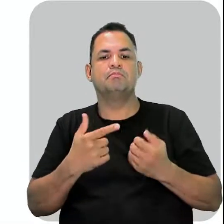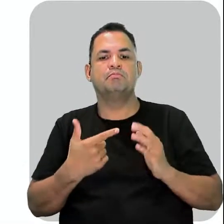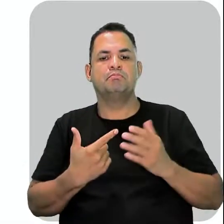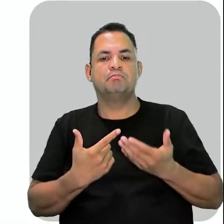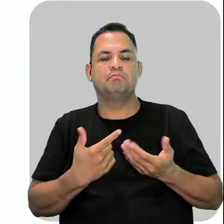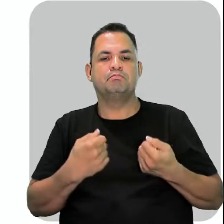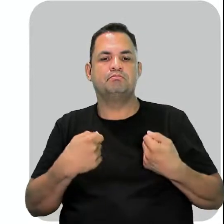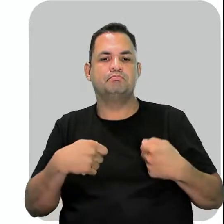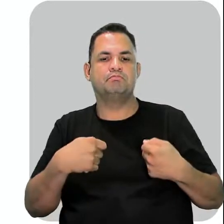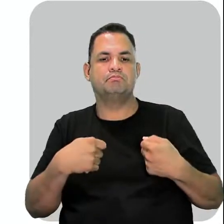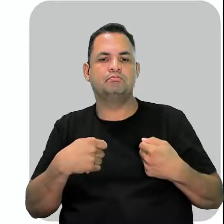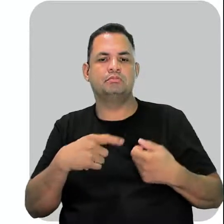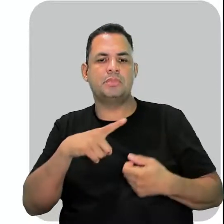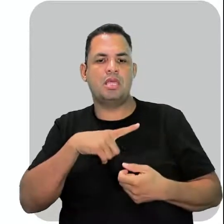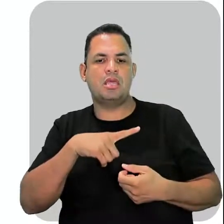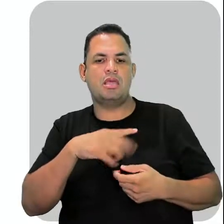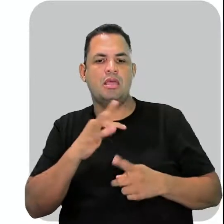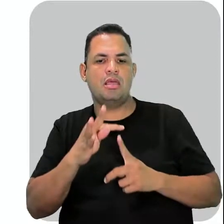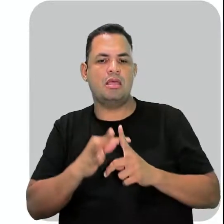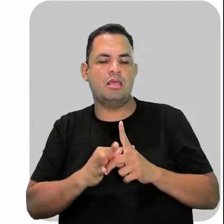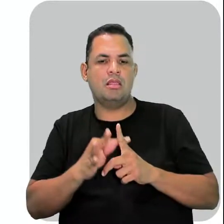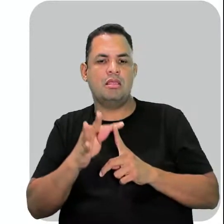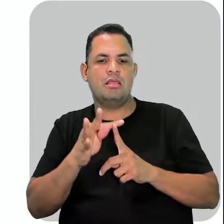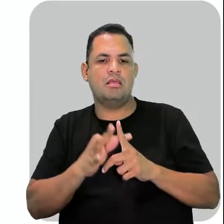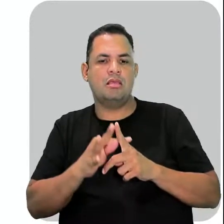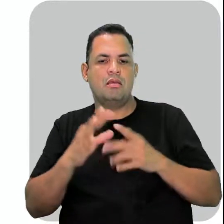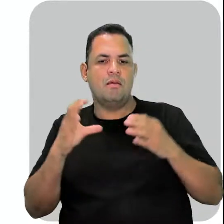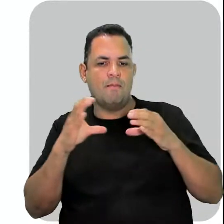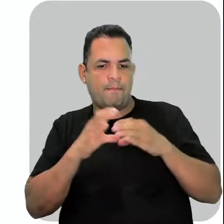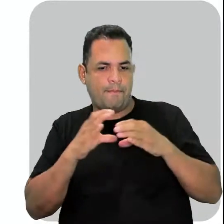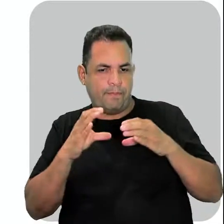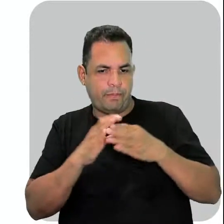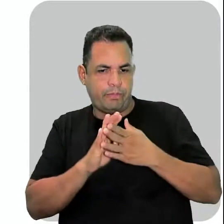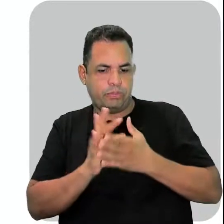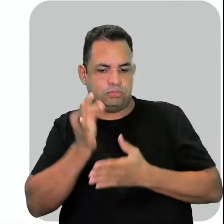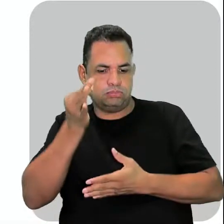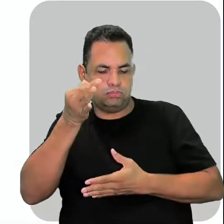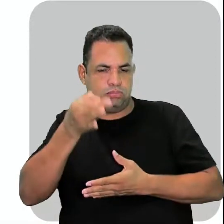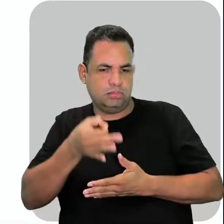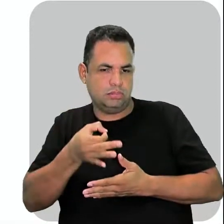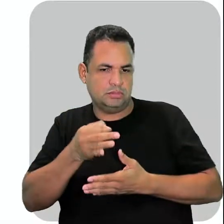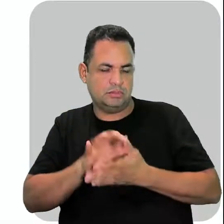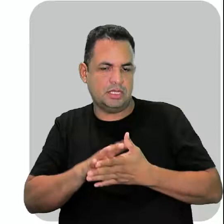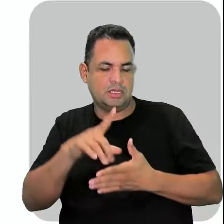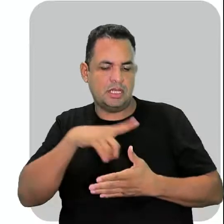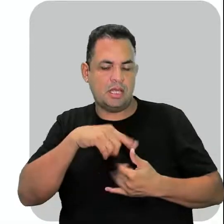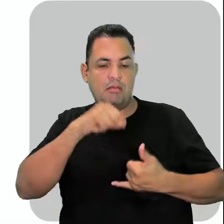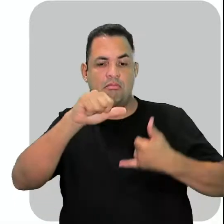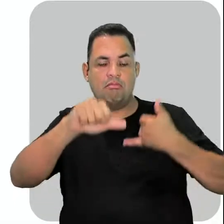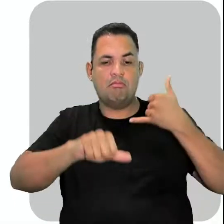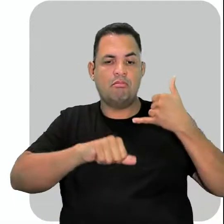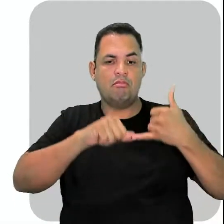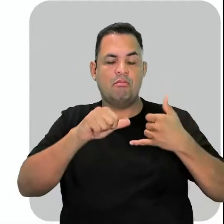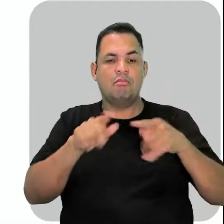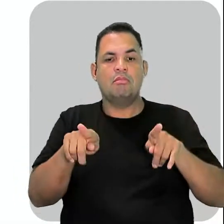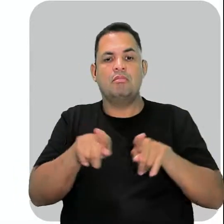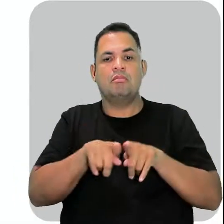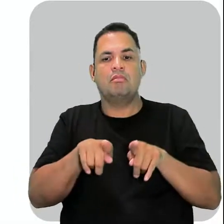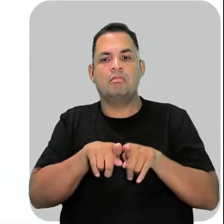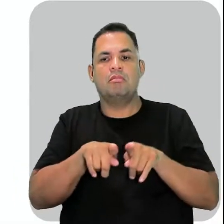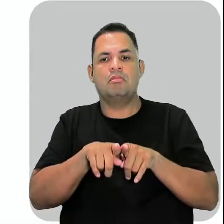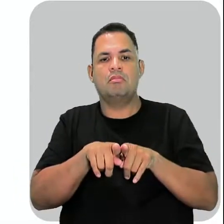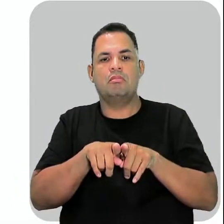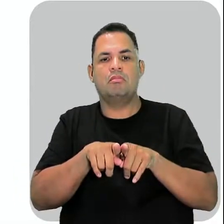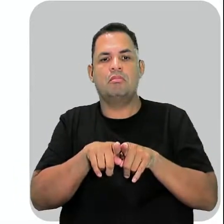fornecer temperatura e pressão adequadas para essa reação, assim como